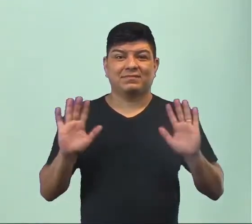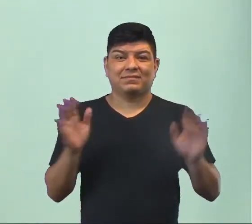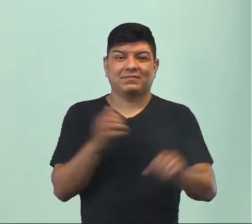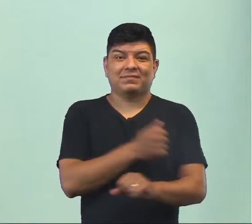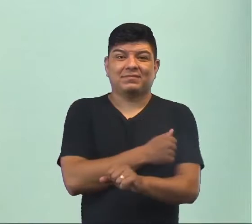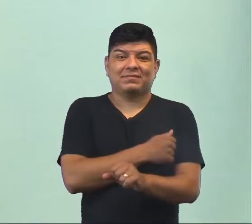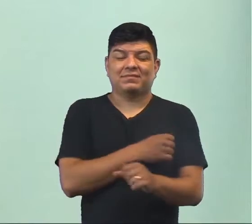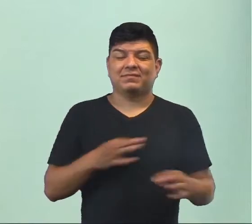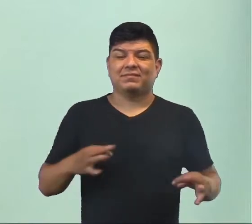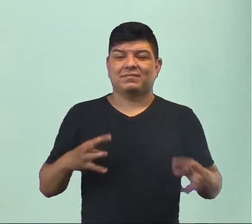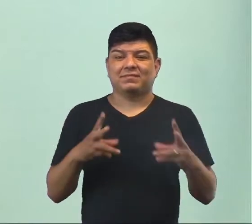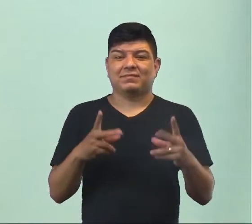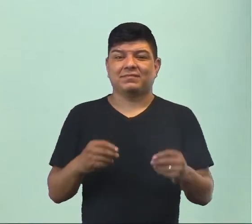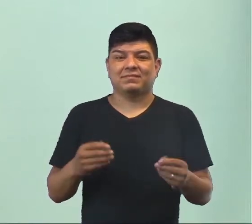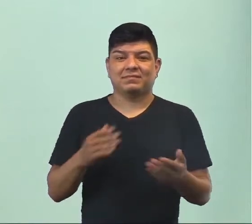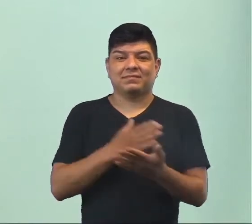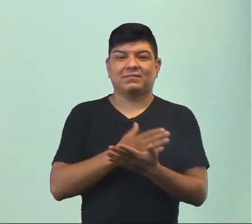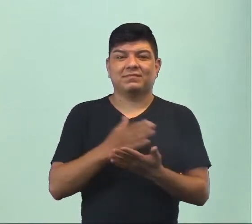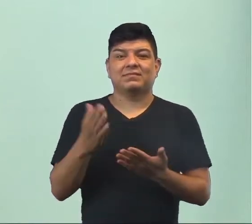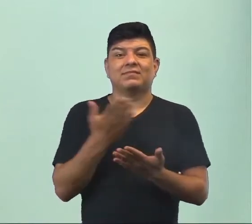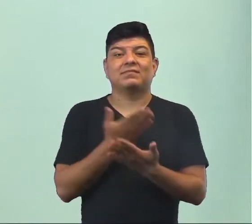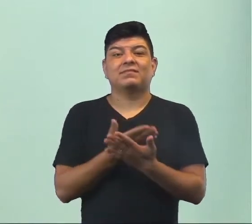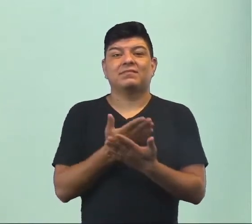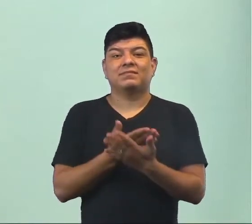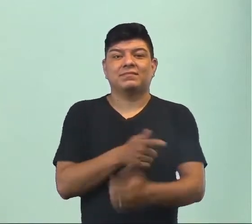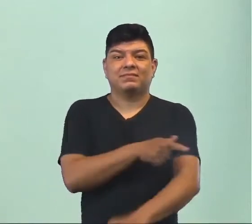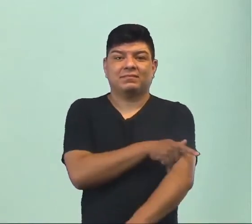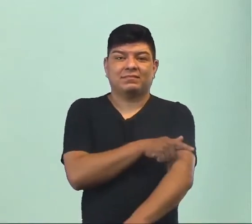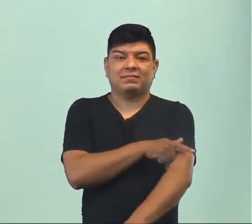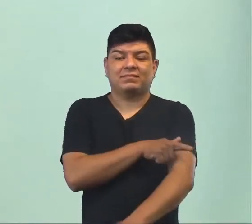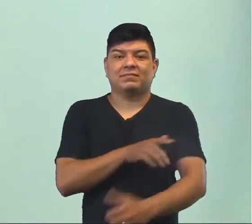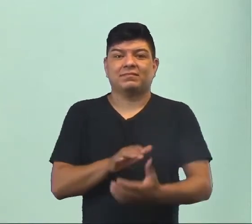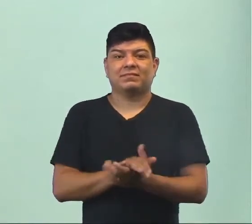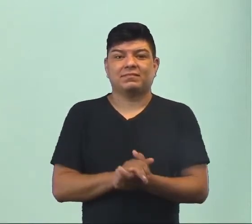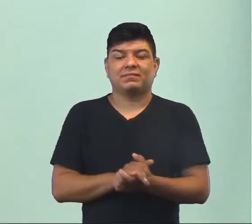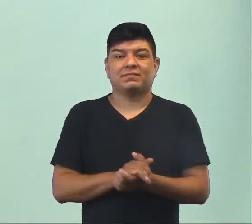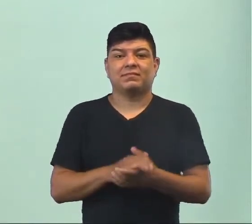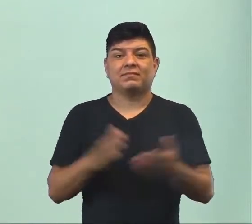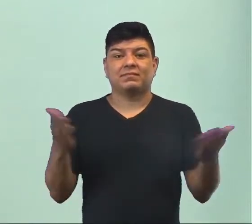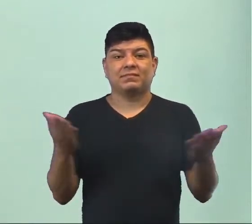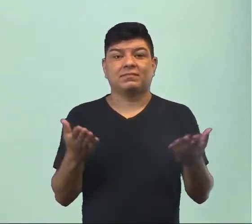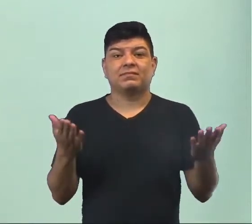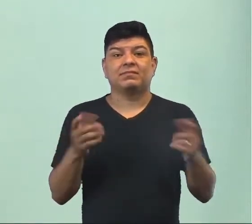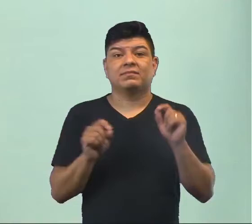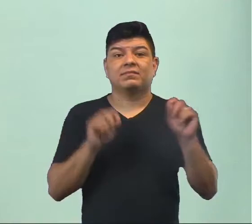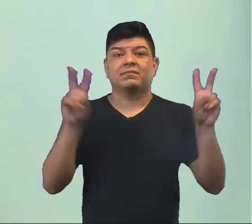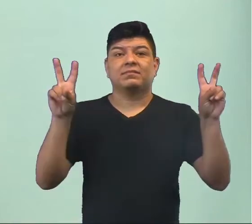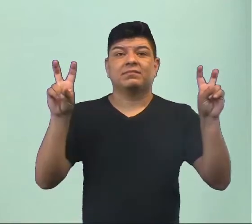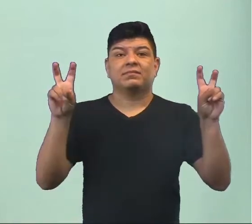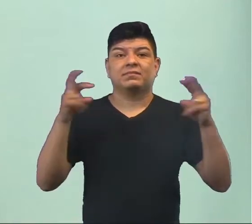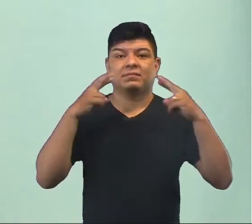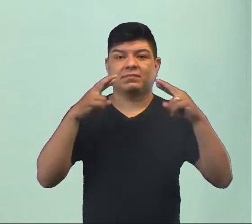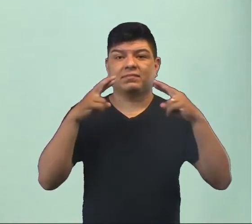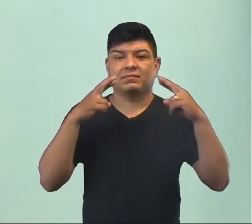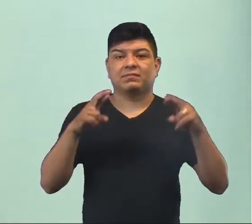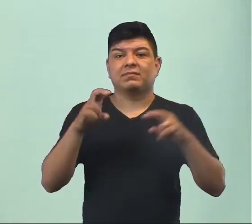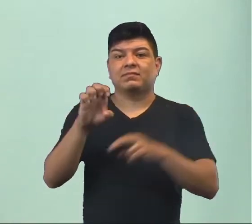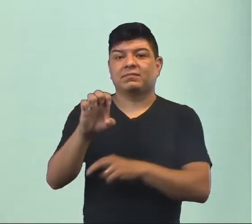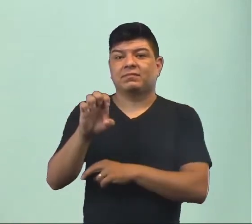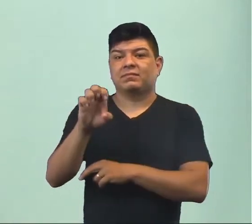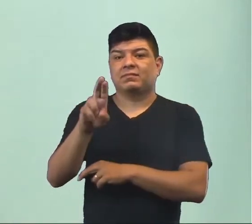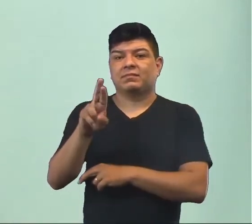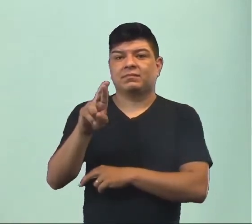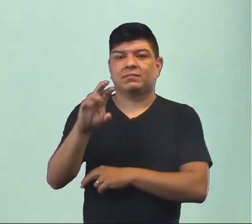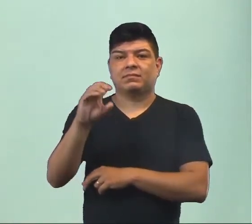alunos e alunos. Vamos iniciar mais uma aula do 7º ano. Na aula de hoje, nós vamos falar das críticas ao